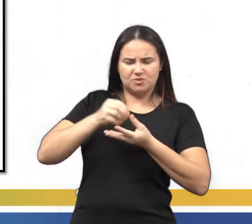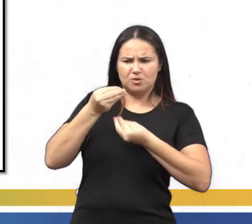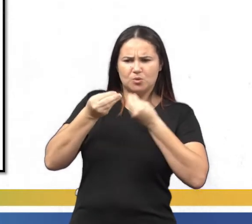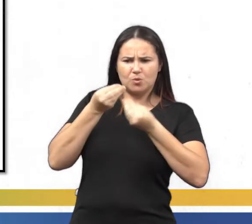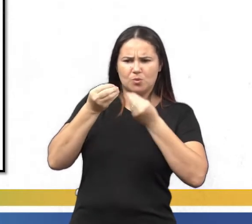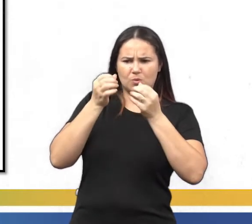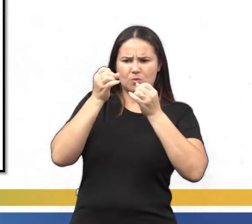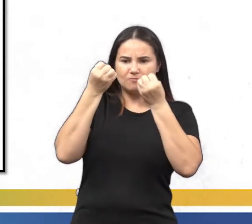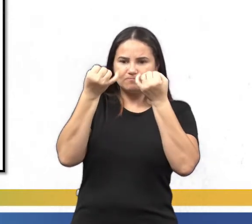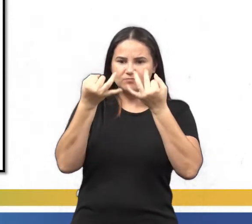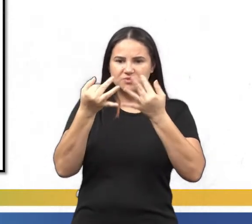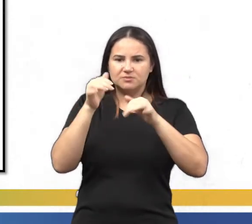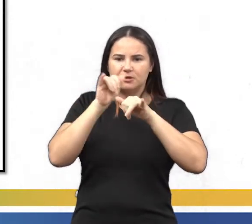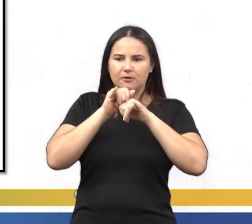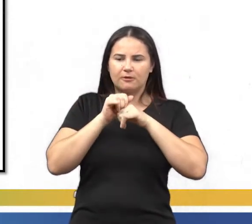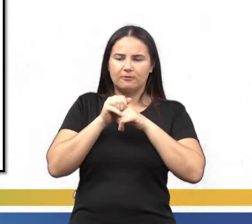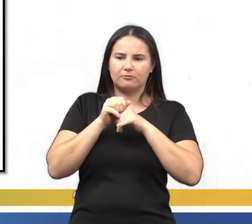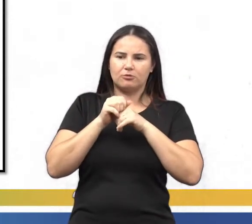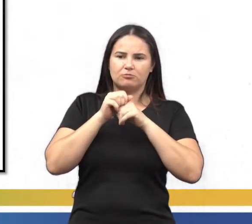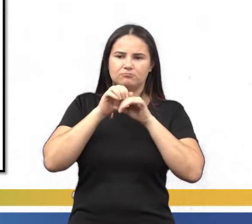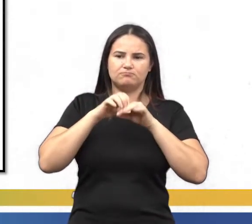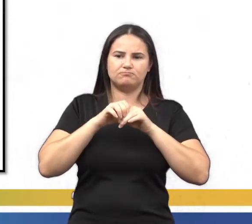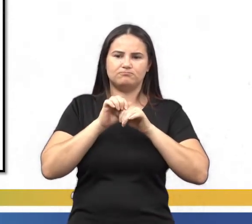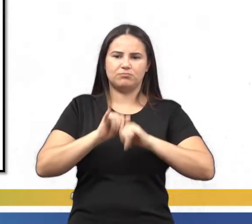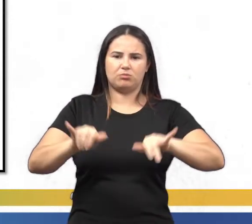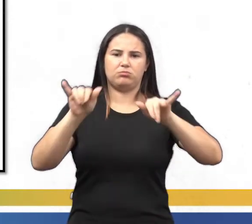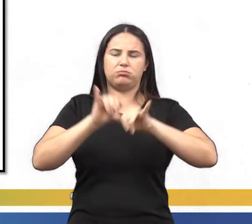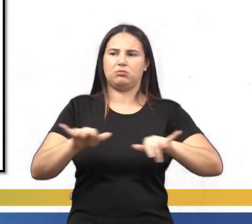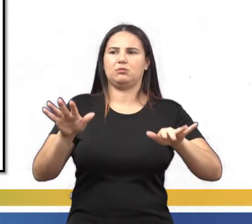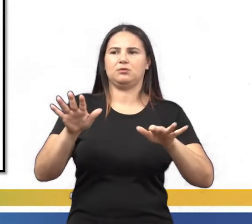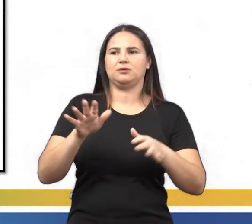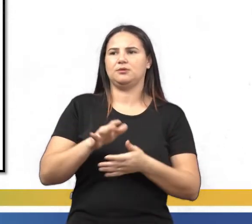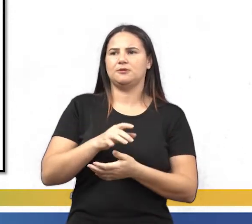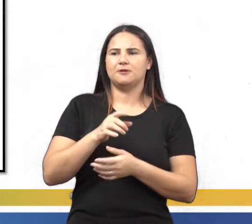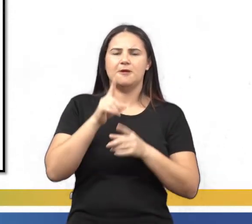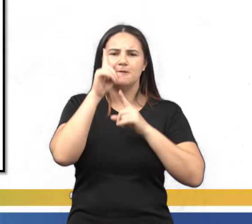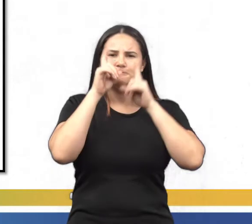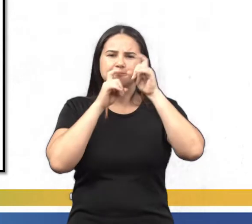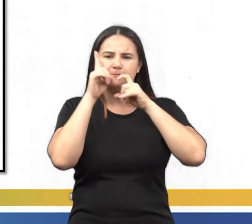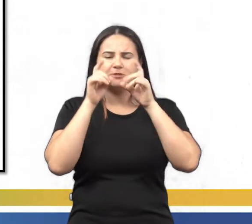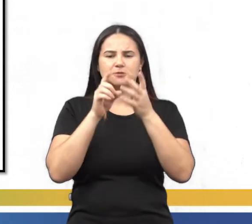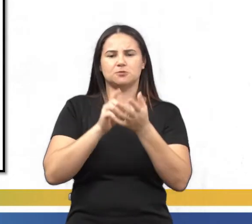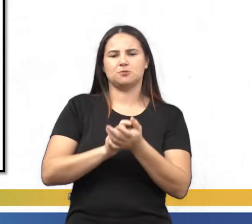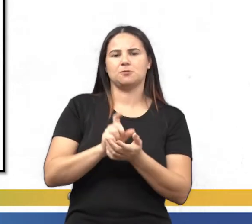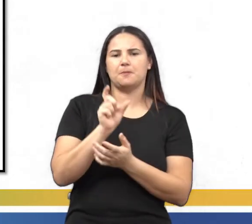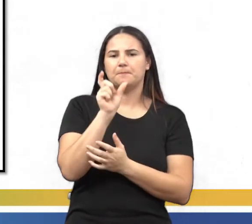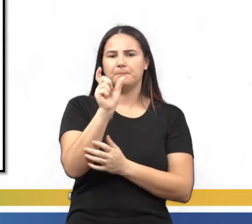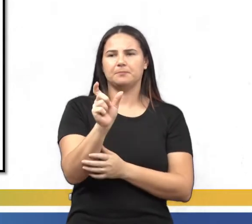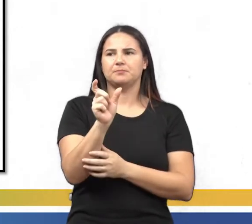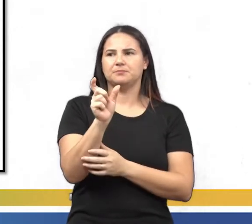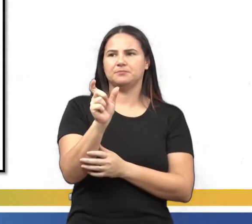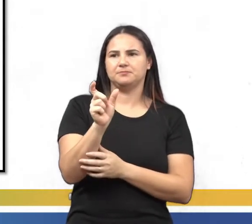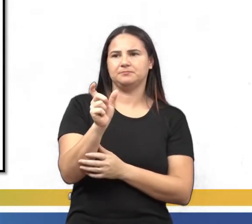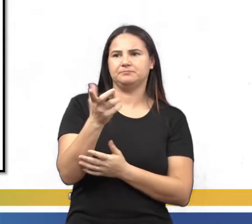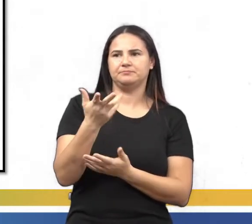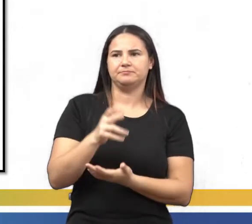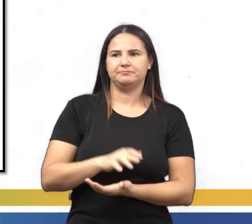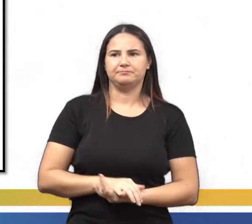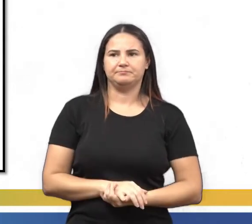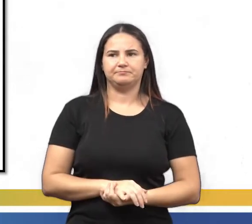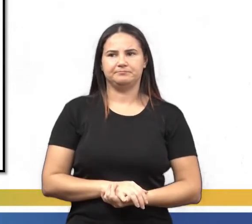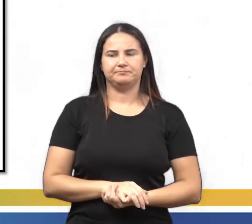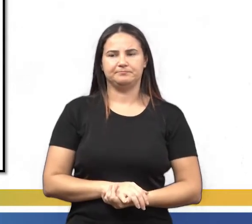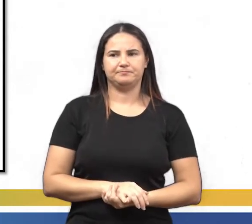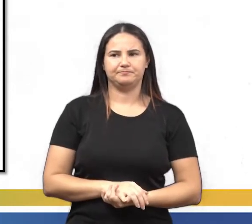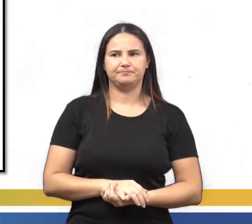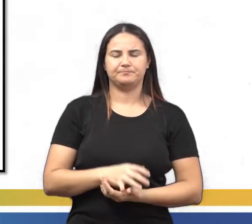será transmitida, por meio da escolha das palavras, das expressões e das figuras de linguagem, como eu disse anteriormente,